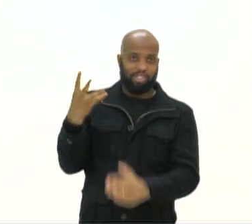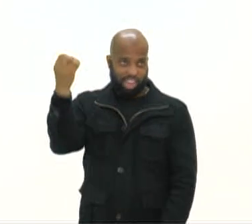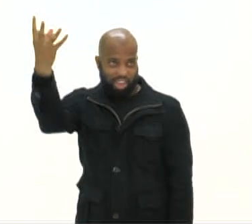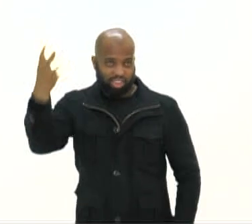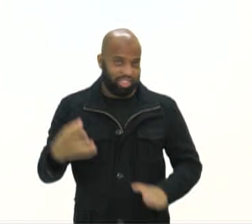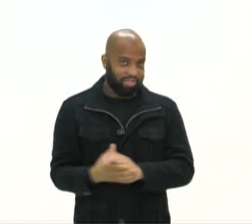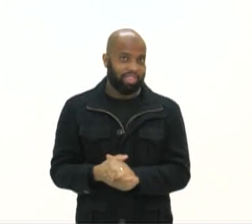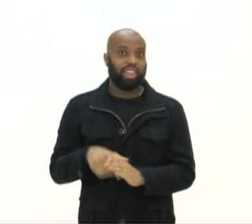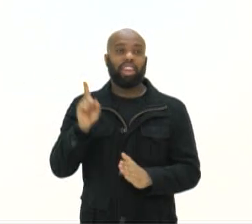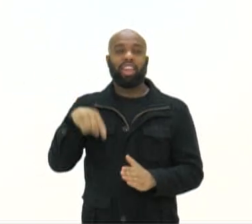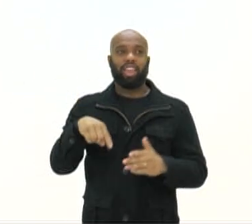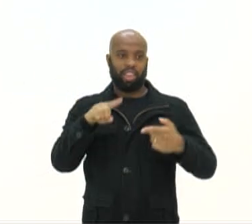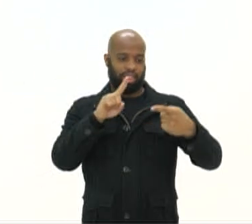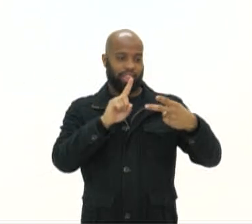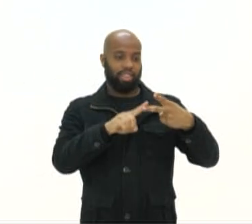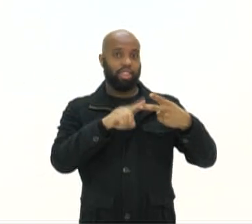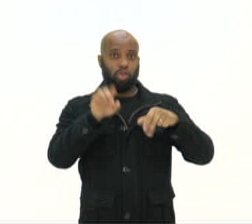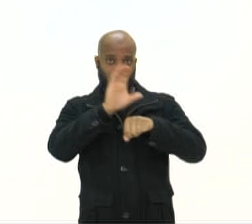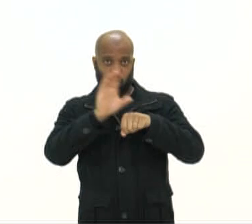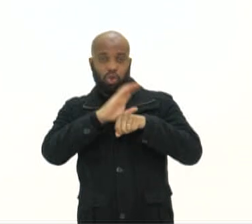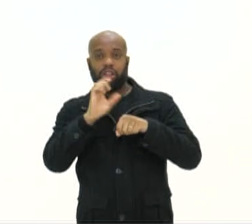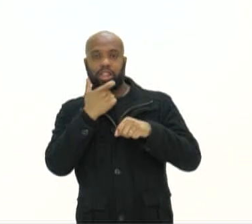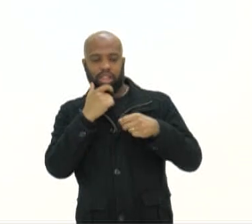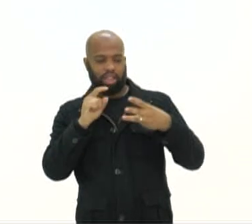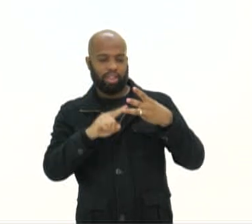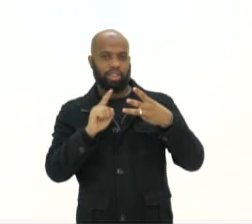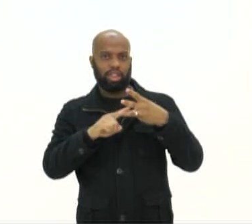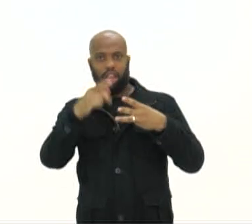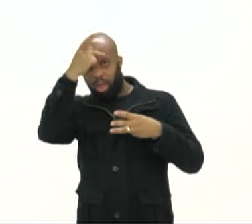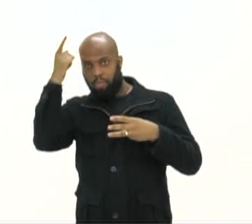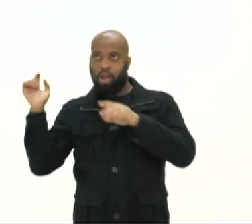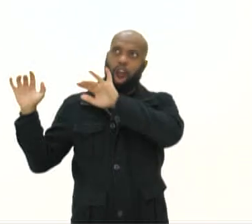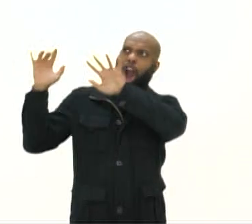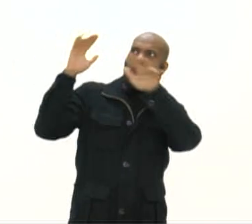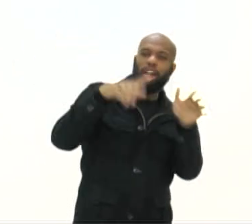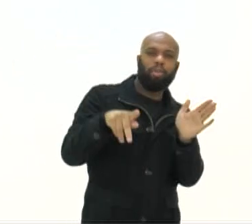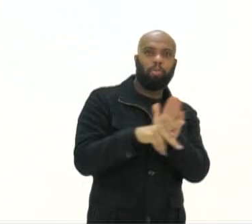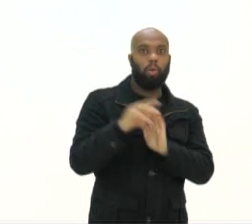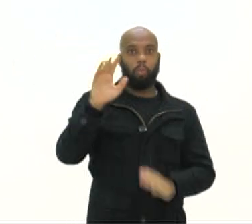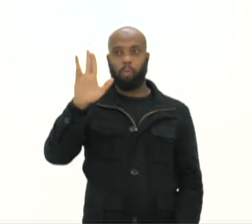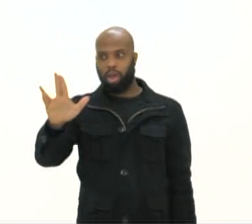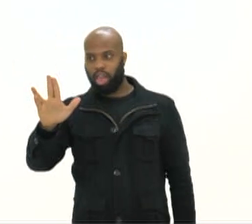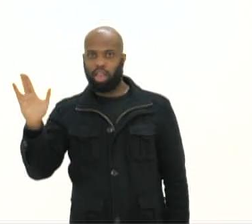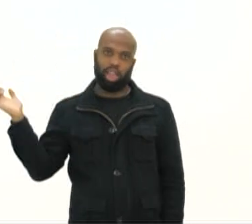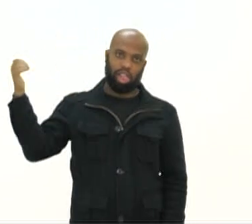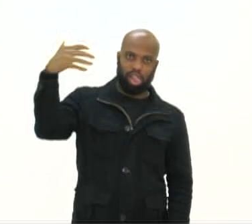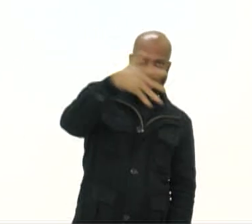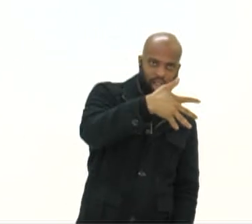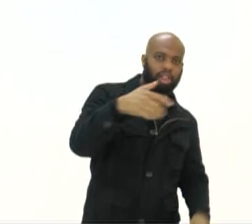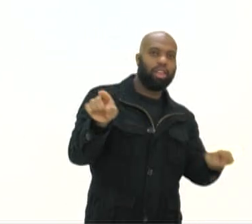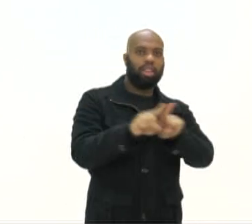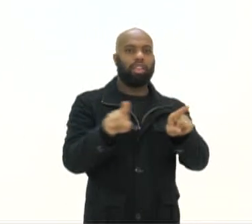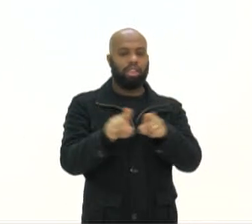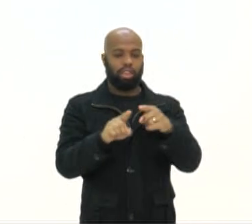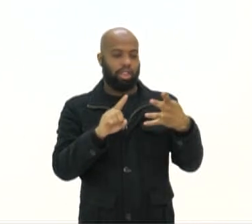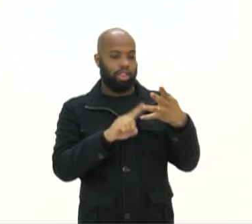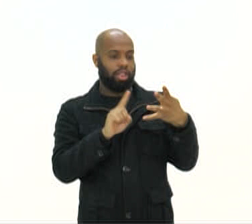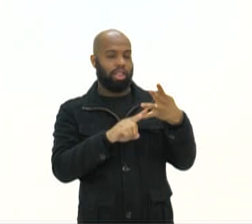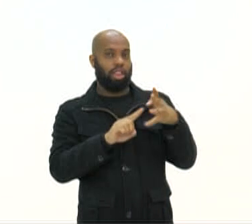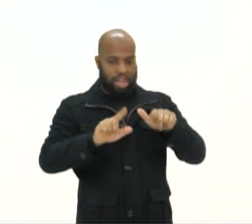viagem? Um curso de inglês? Uma invasão alienígena? Meu Deus, nada a ver. Enfrentar os medos? Conhecer